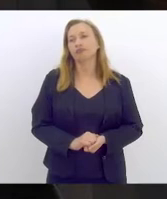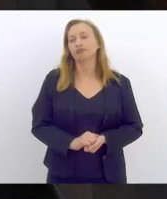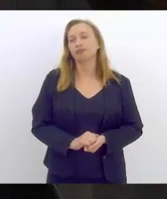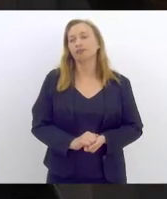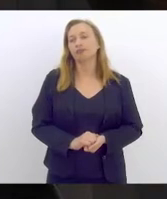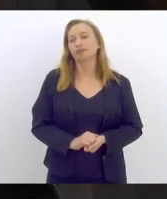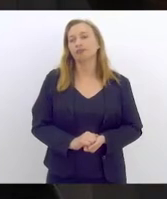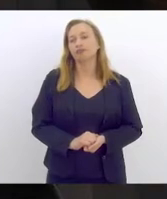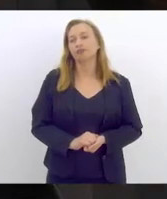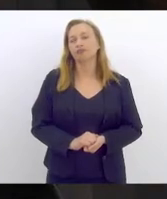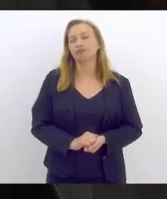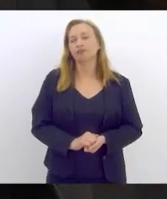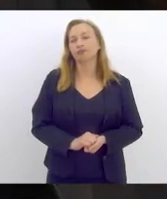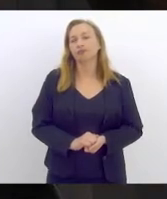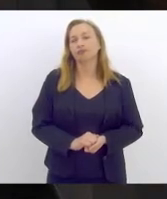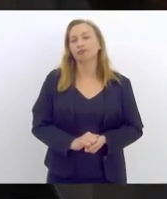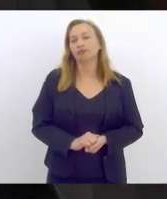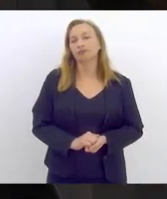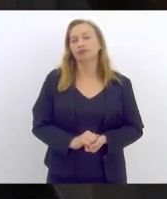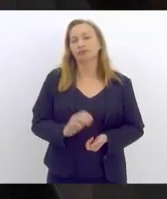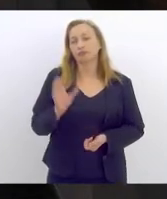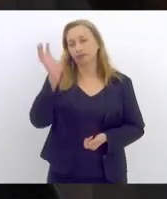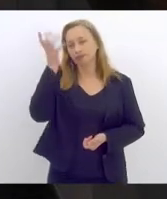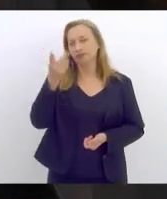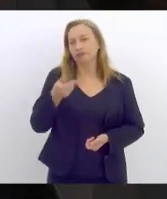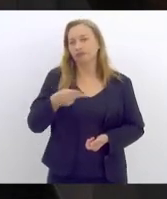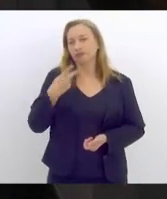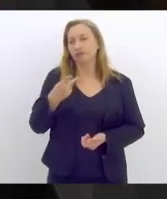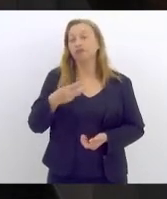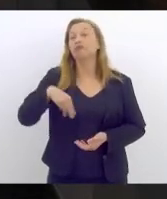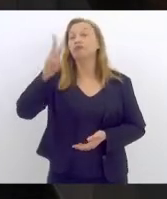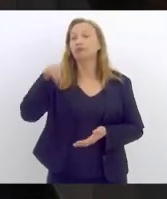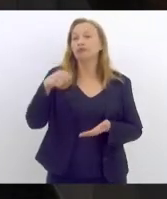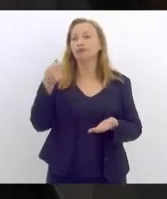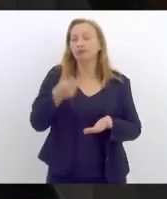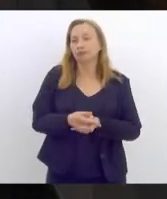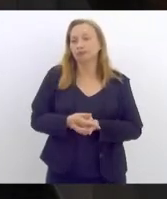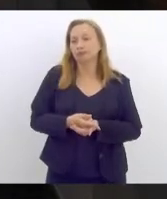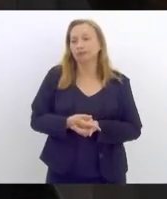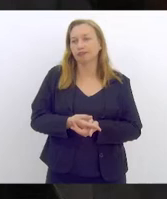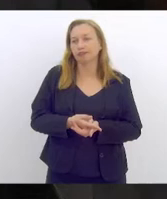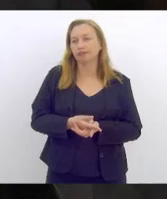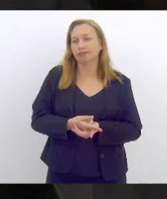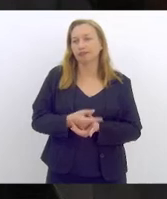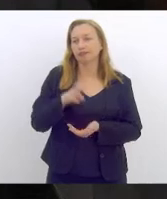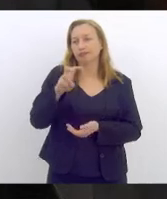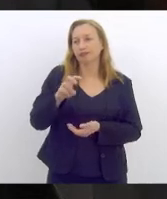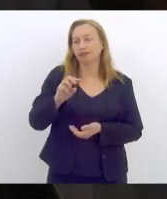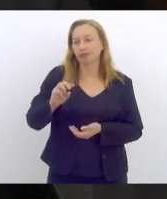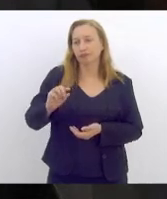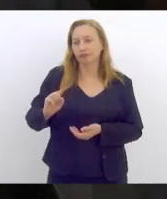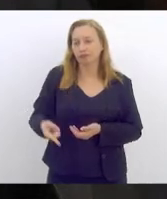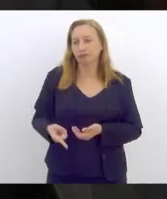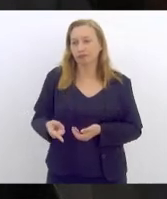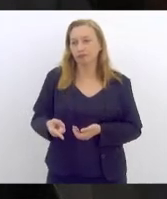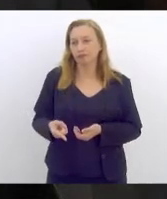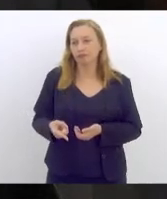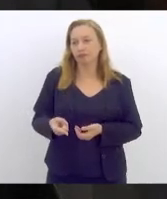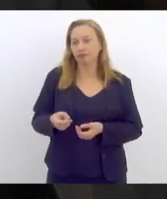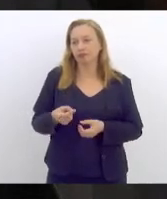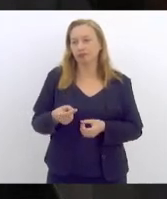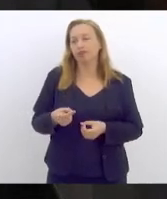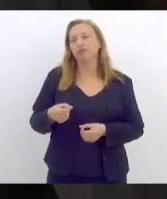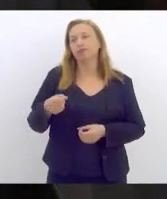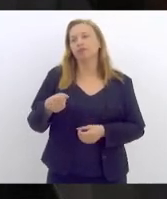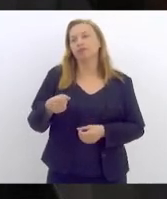ele resolve dizer quem tem que pagar essa conta são os cinco mil municípios brasileiros